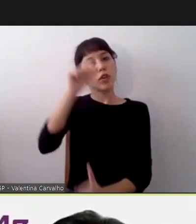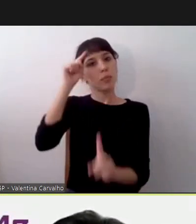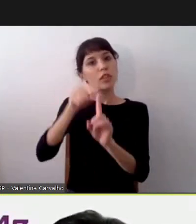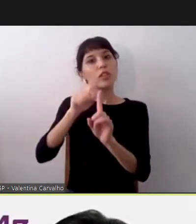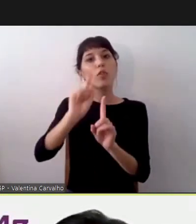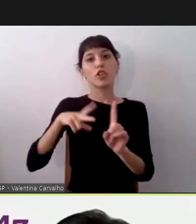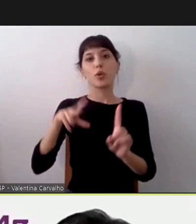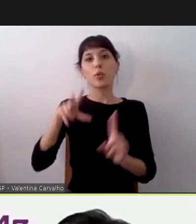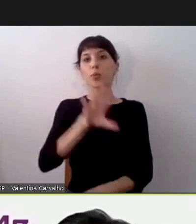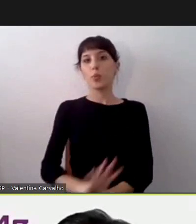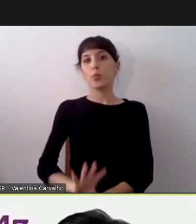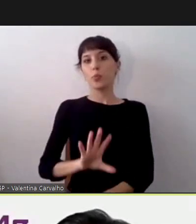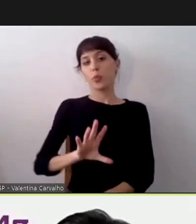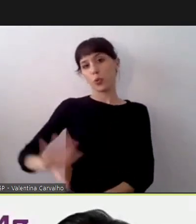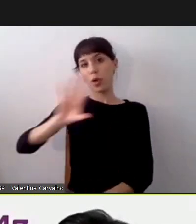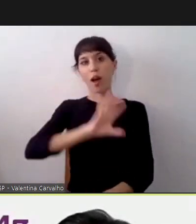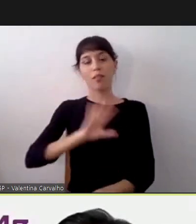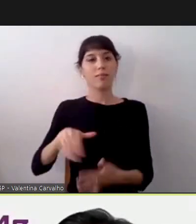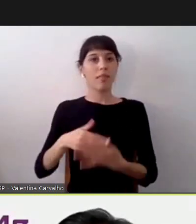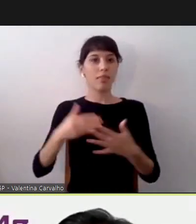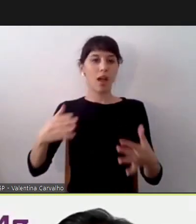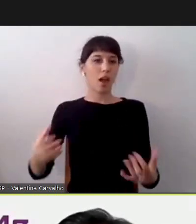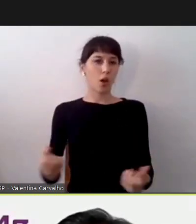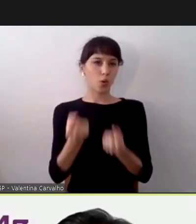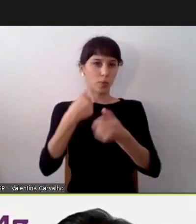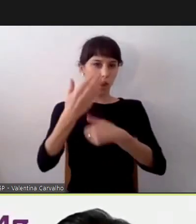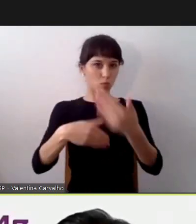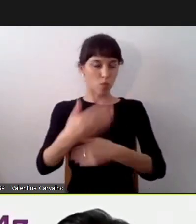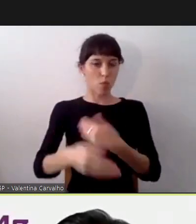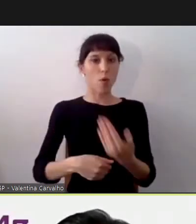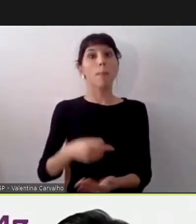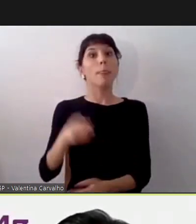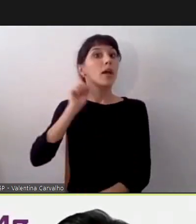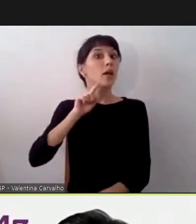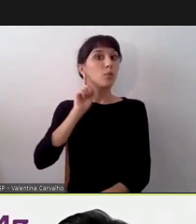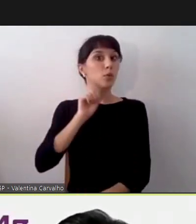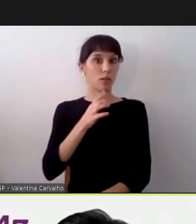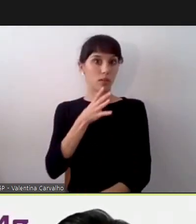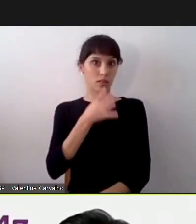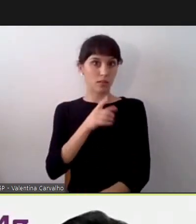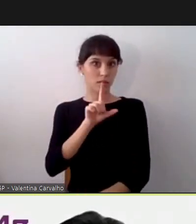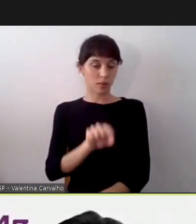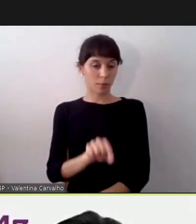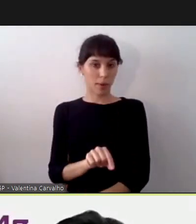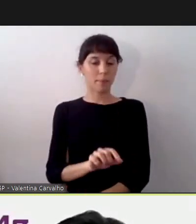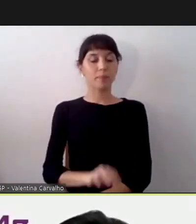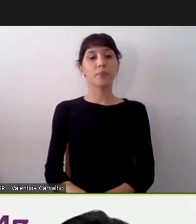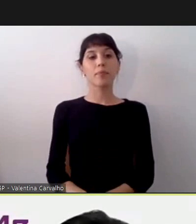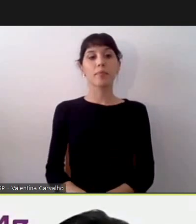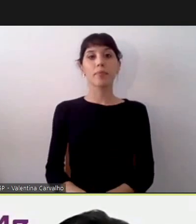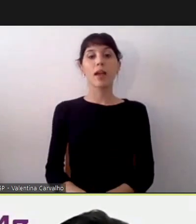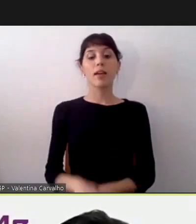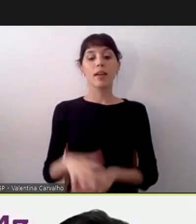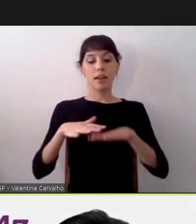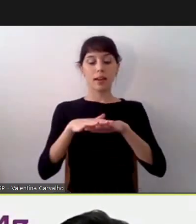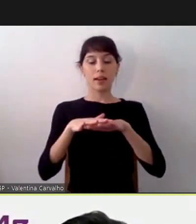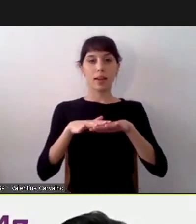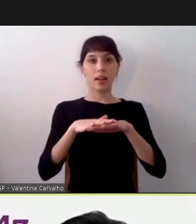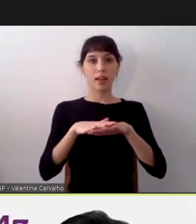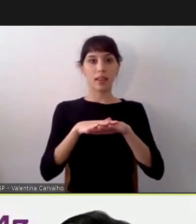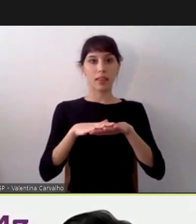Gostaria, no entanto, de salientar que, naturalmente, a importância da rede Qualifica e